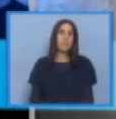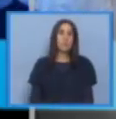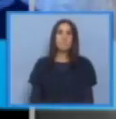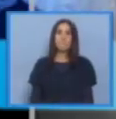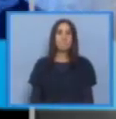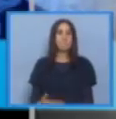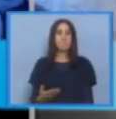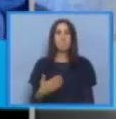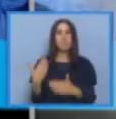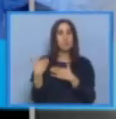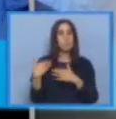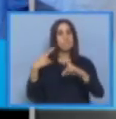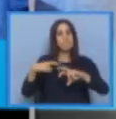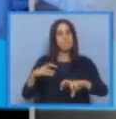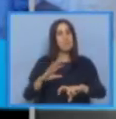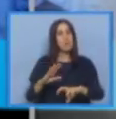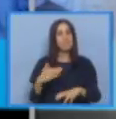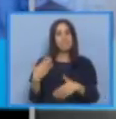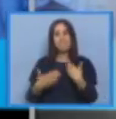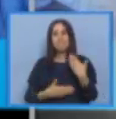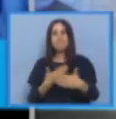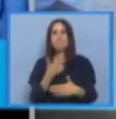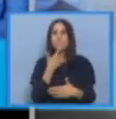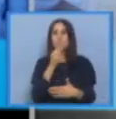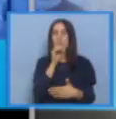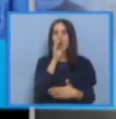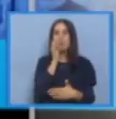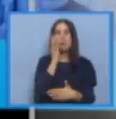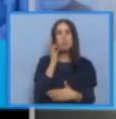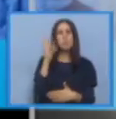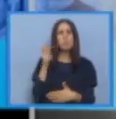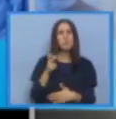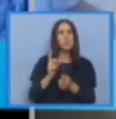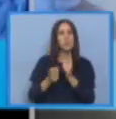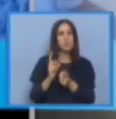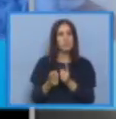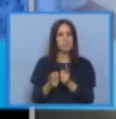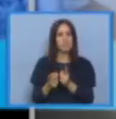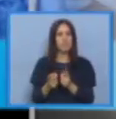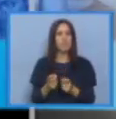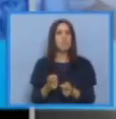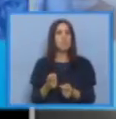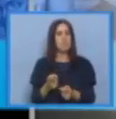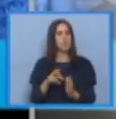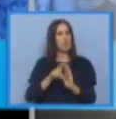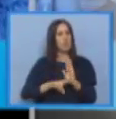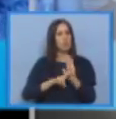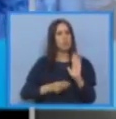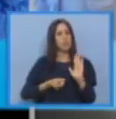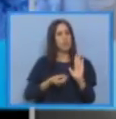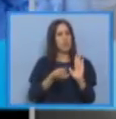no apuramento de responsabilidades, nesse processo de tentar perceber o que é que aconteceu. Já saíram muitos